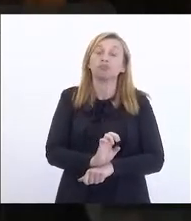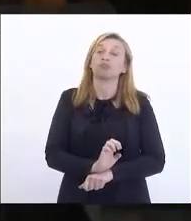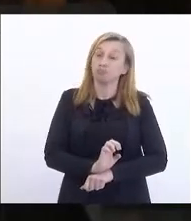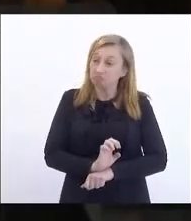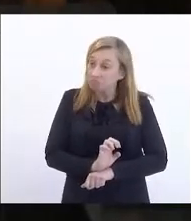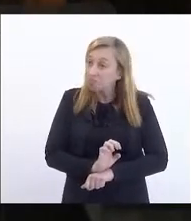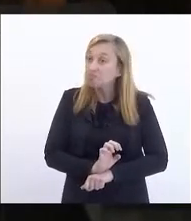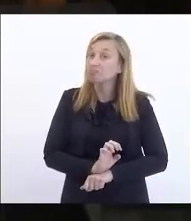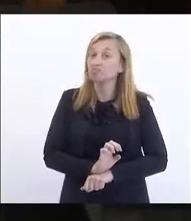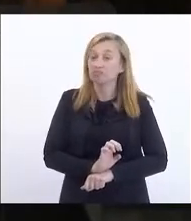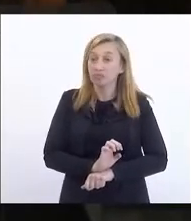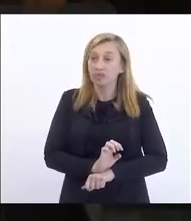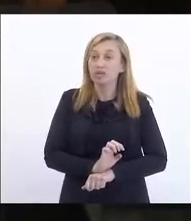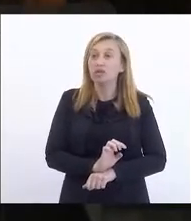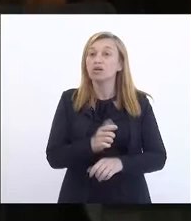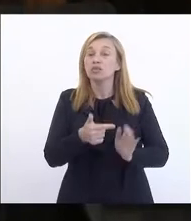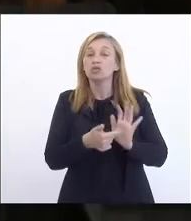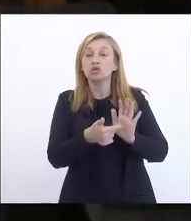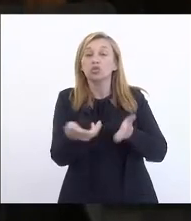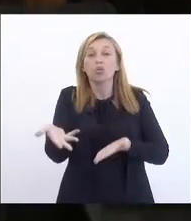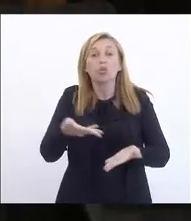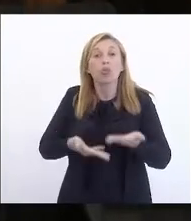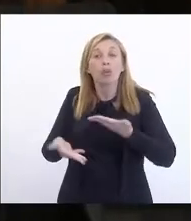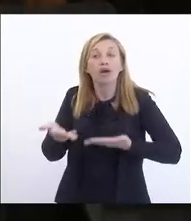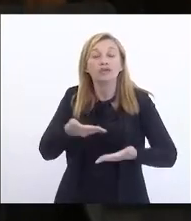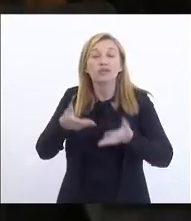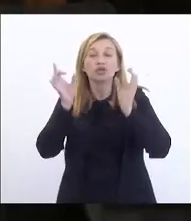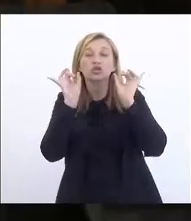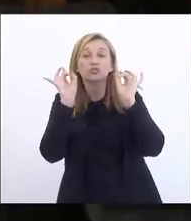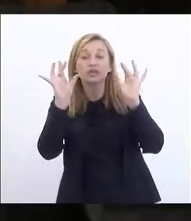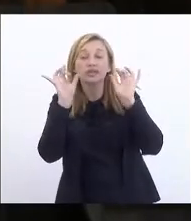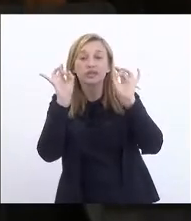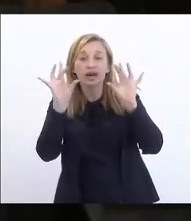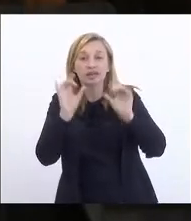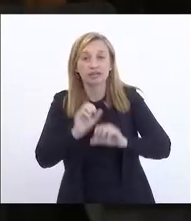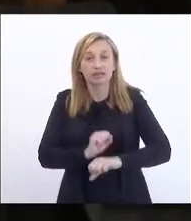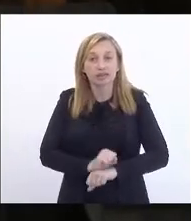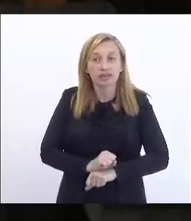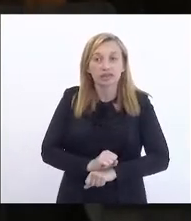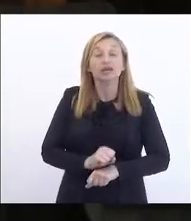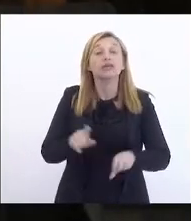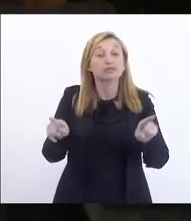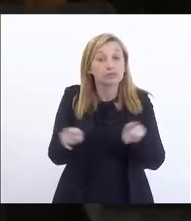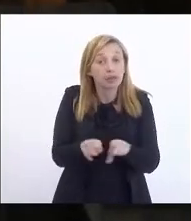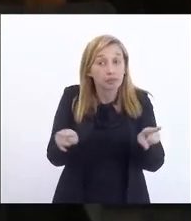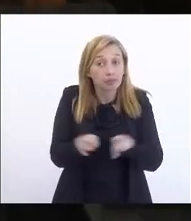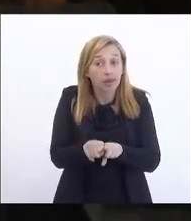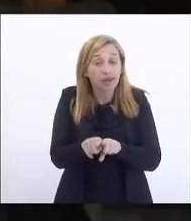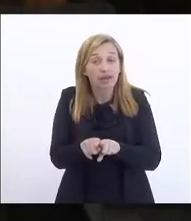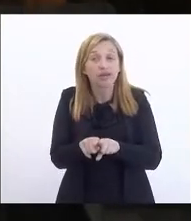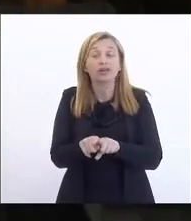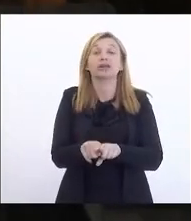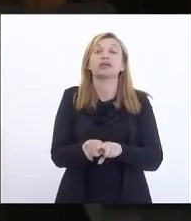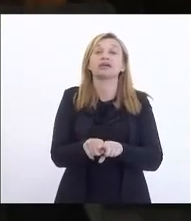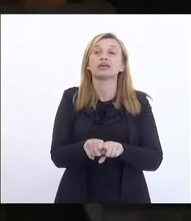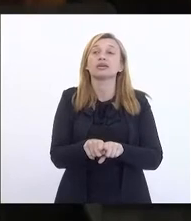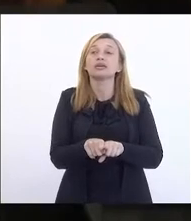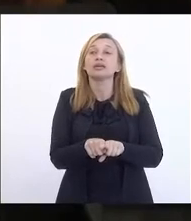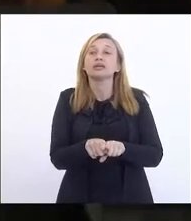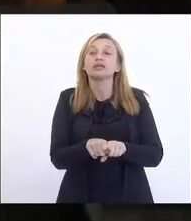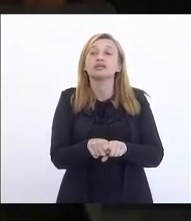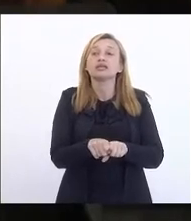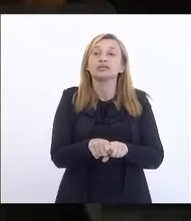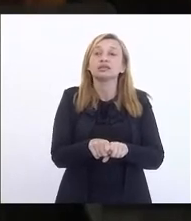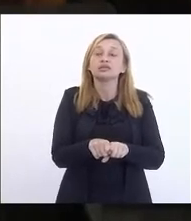das participações especiais, mas também derivada da